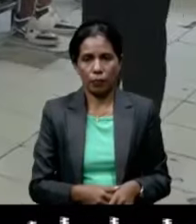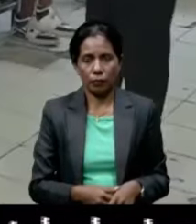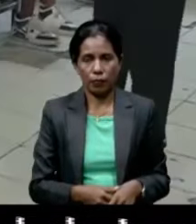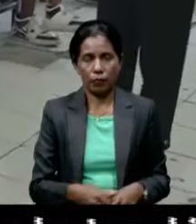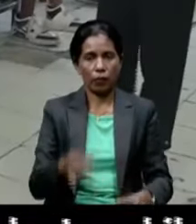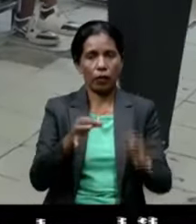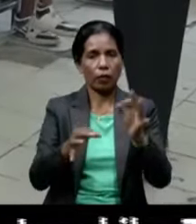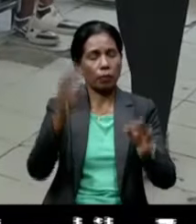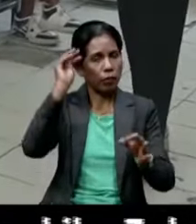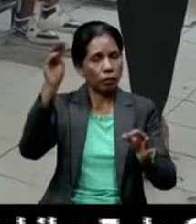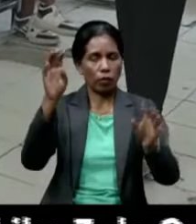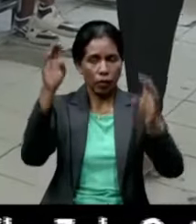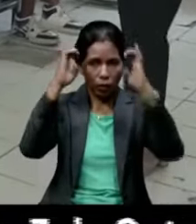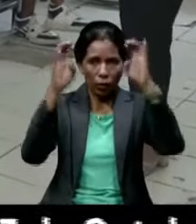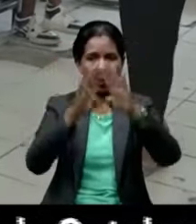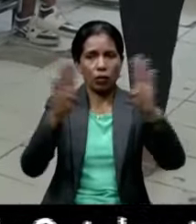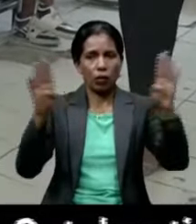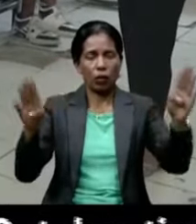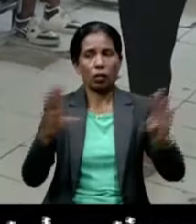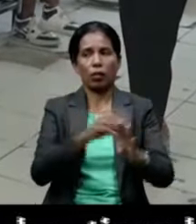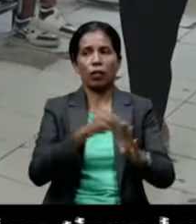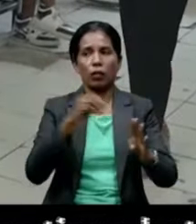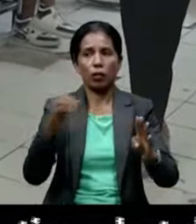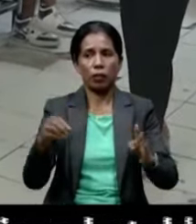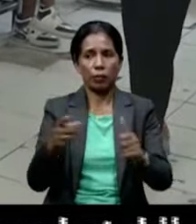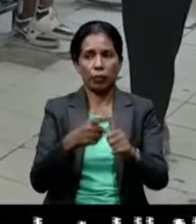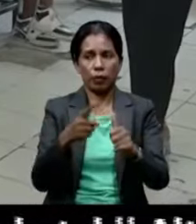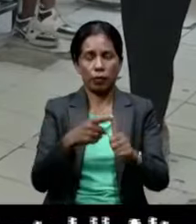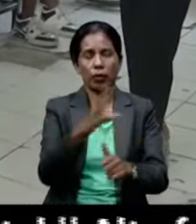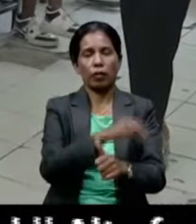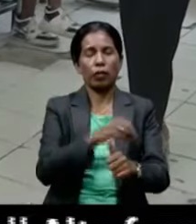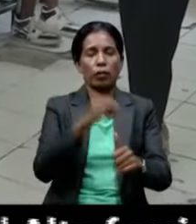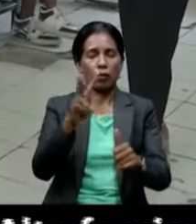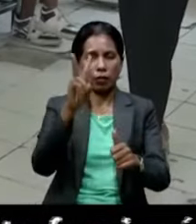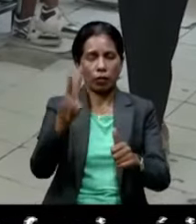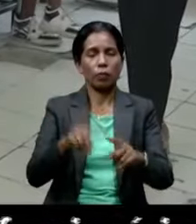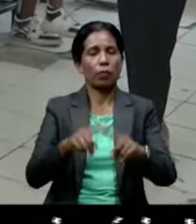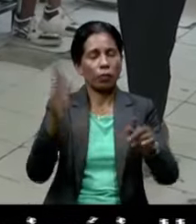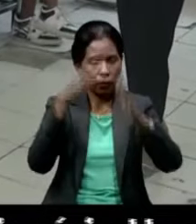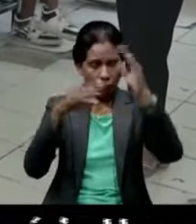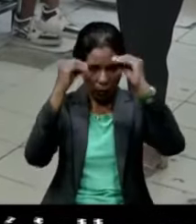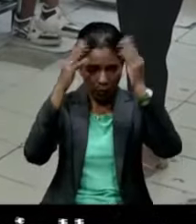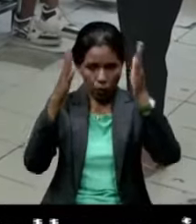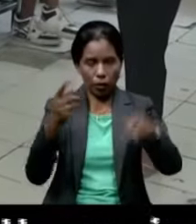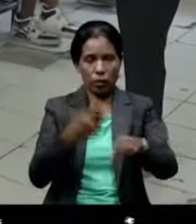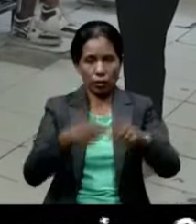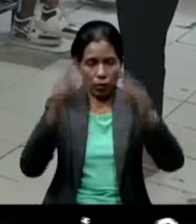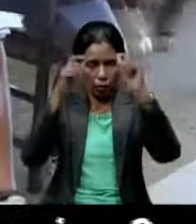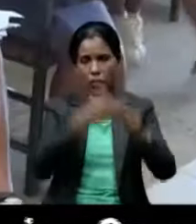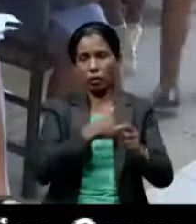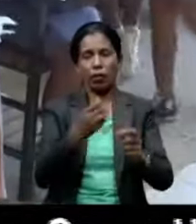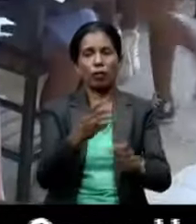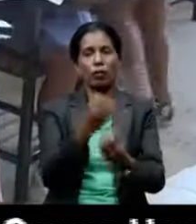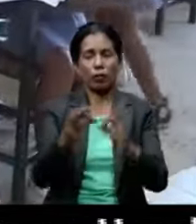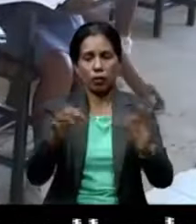Mas que o Ministério da Educação colocou no concurso público uma bolsa candidatura primeira no segundo fase, mas bem problema professor e a território nacional se dá com resolvido.